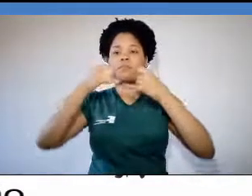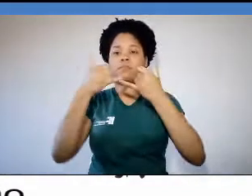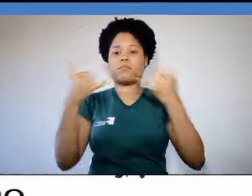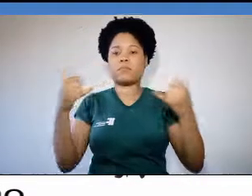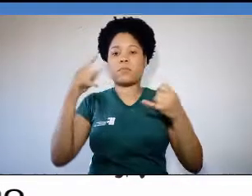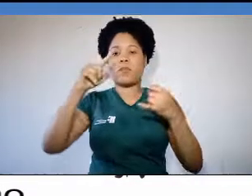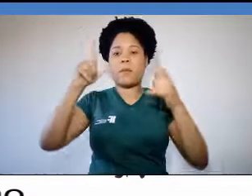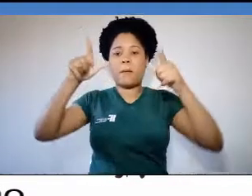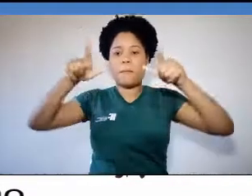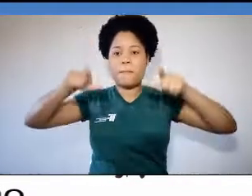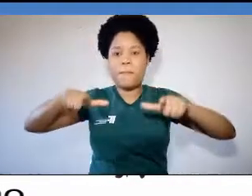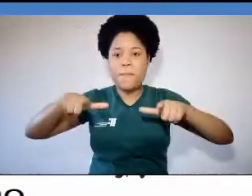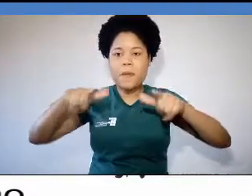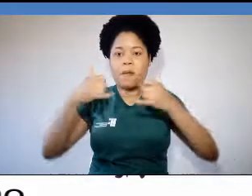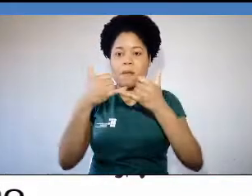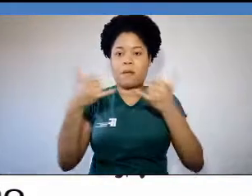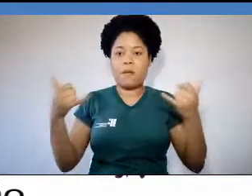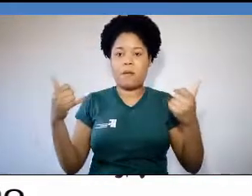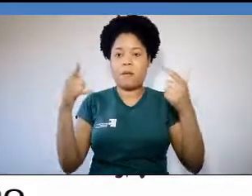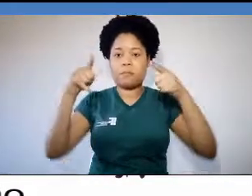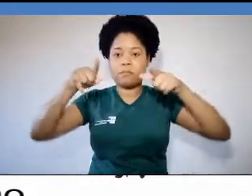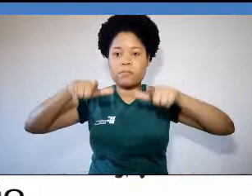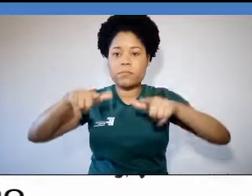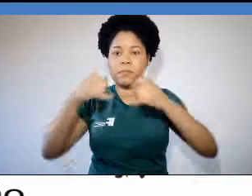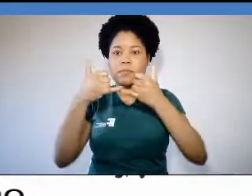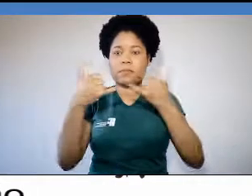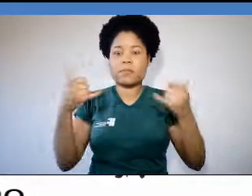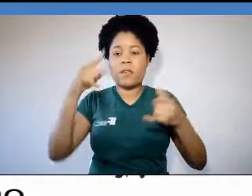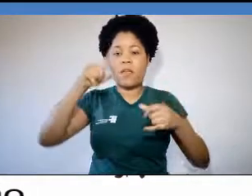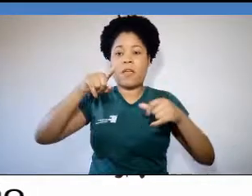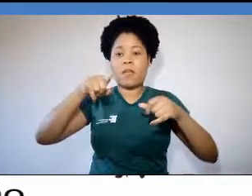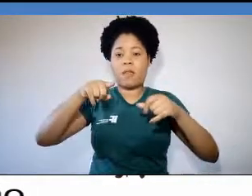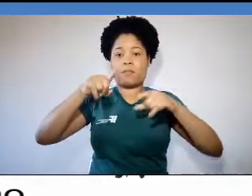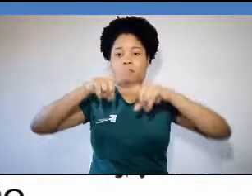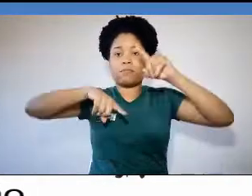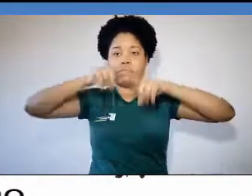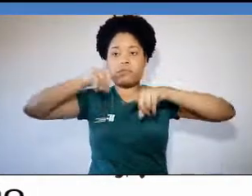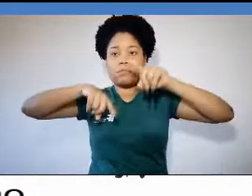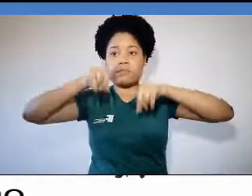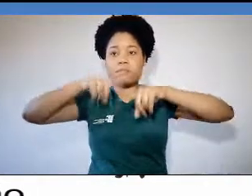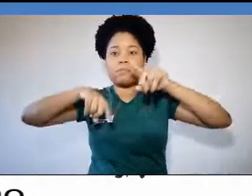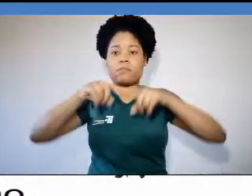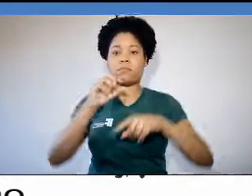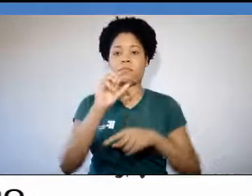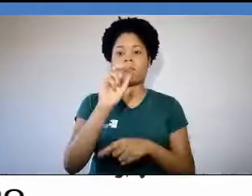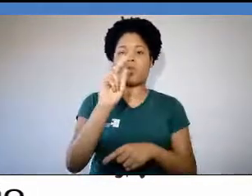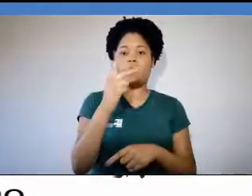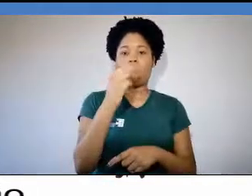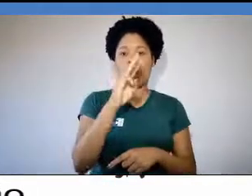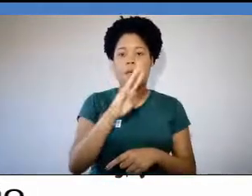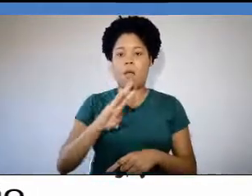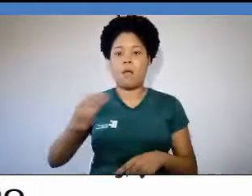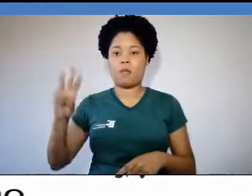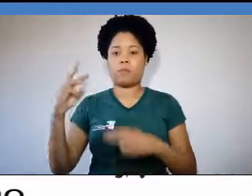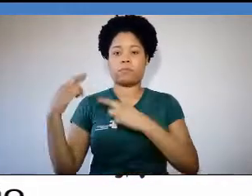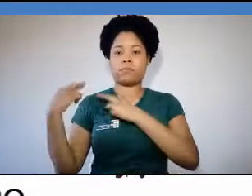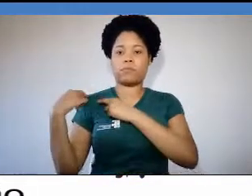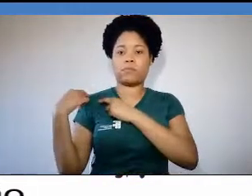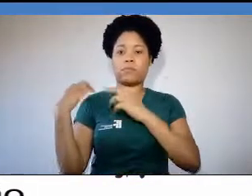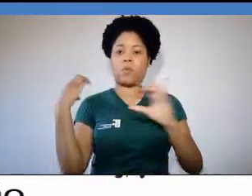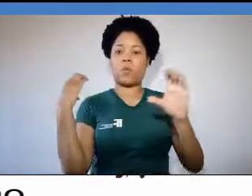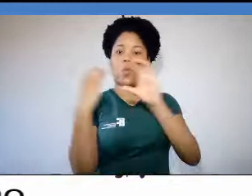rede é a placa de rede. A placa de rede é um dispositivo, de hardware responsável